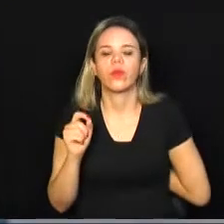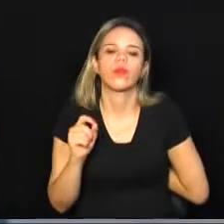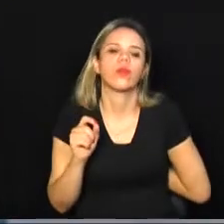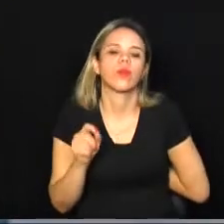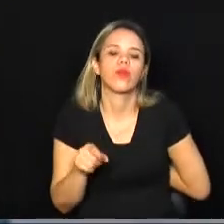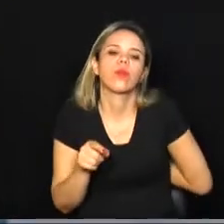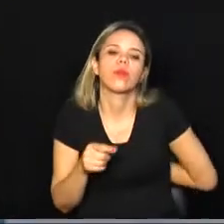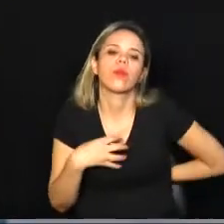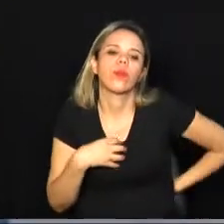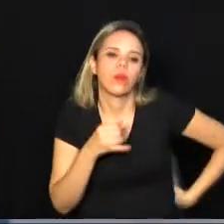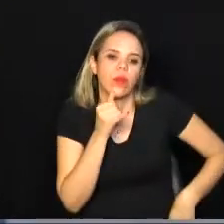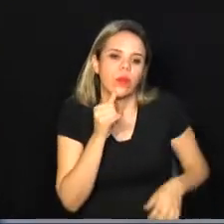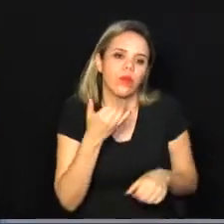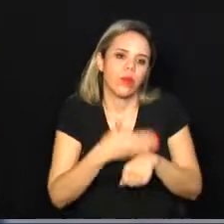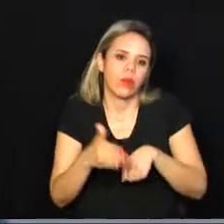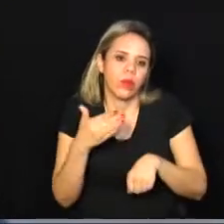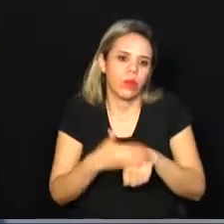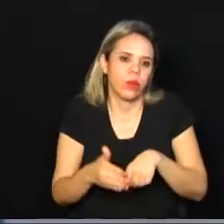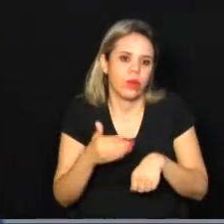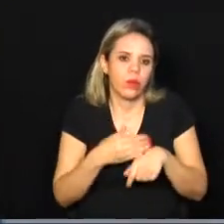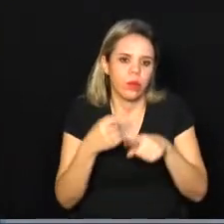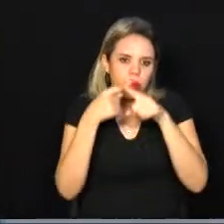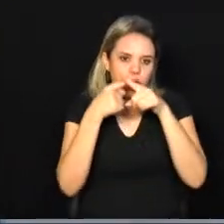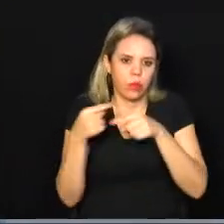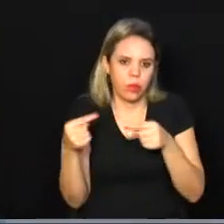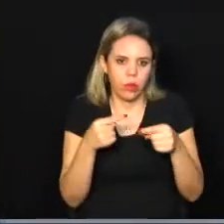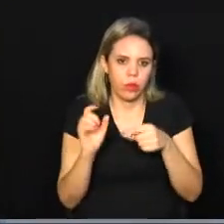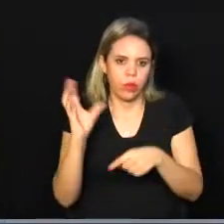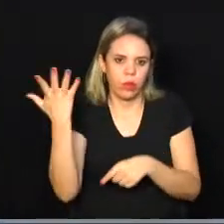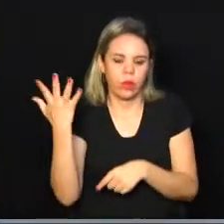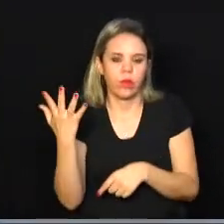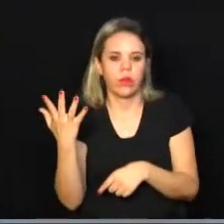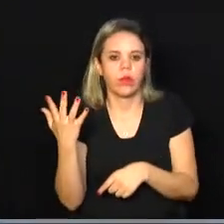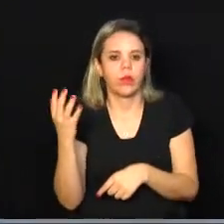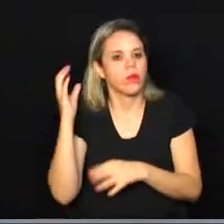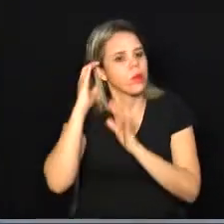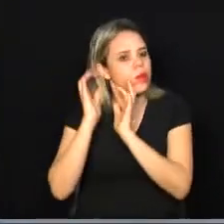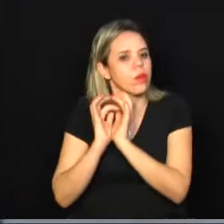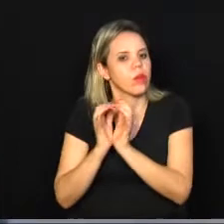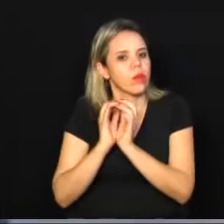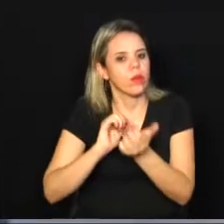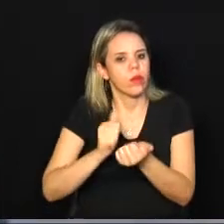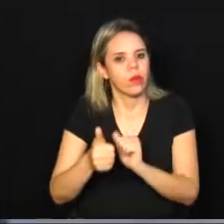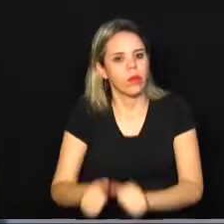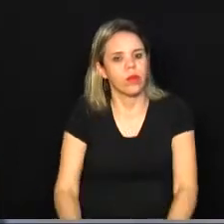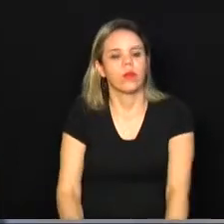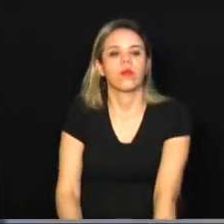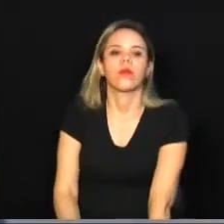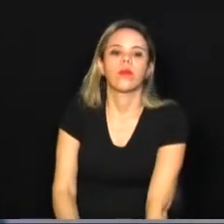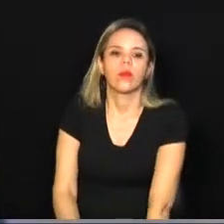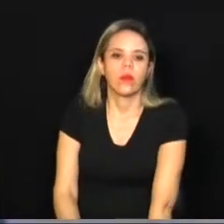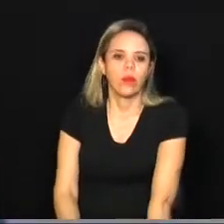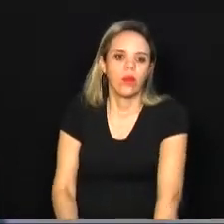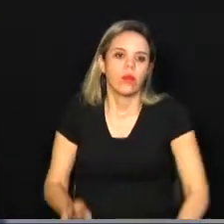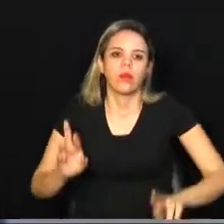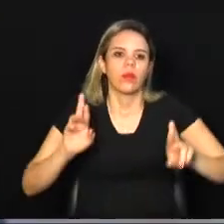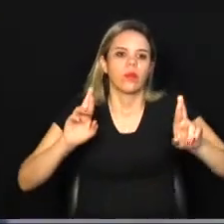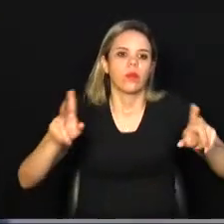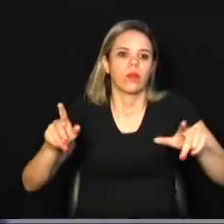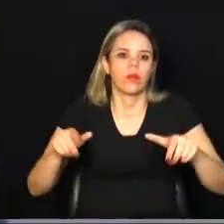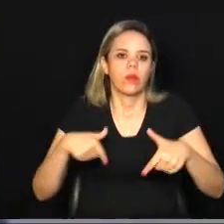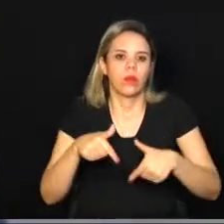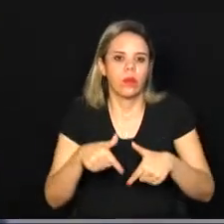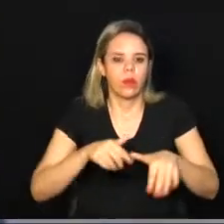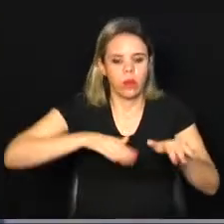nessas condições de treinamento e de competição, o que, que acontece com o cérebro do atleta? Então, é muito diferente você trabalhar com